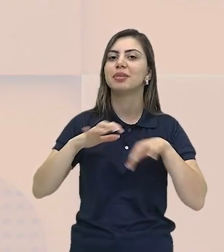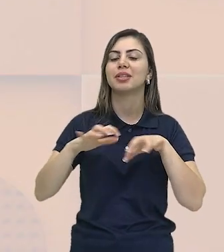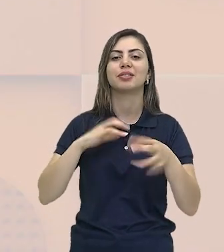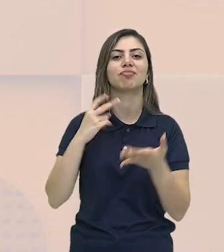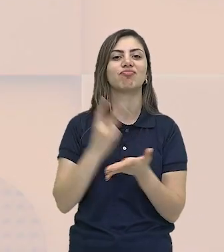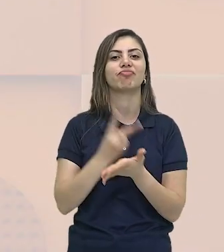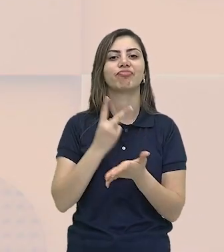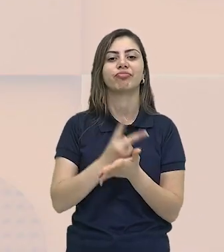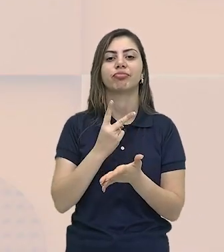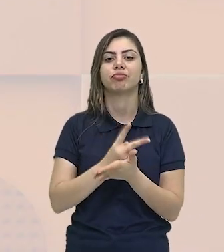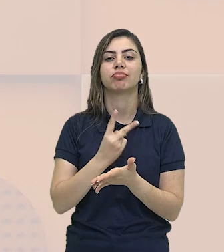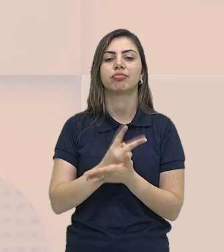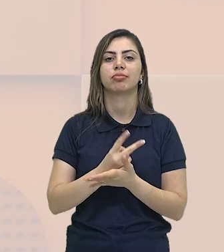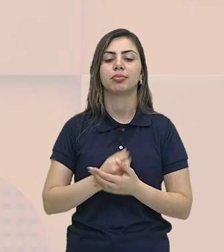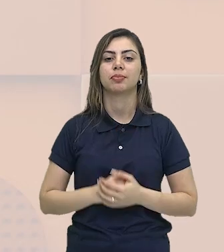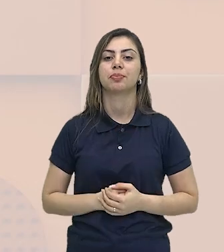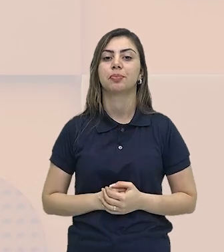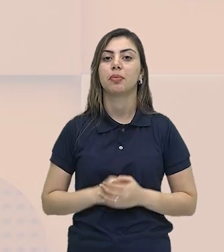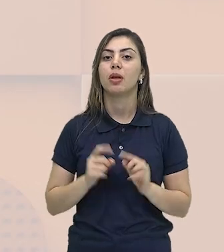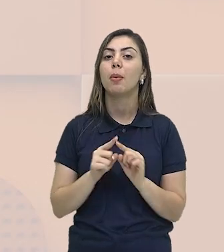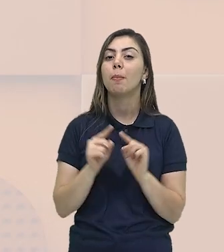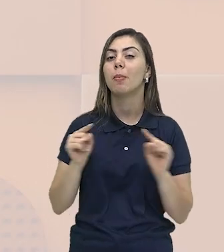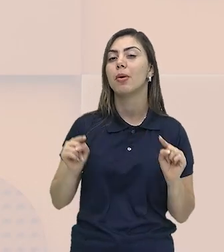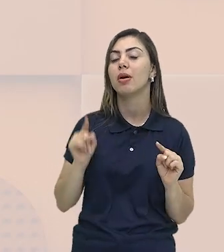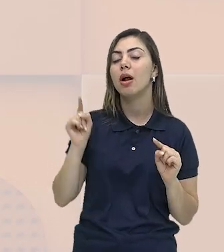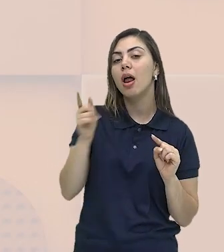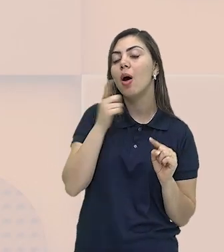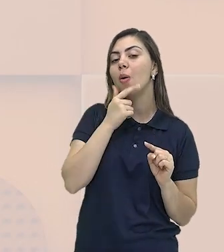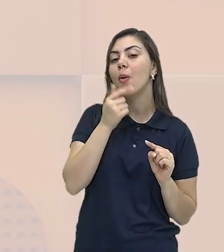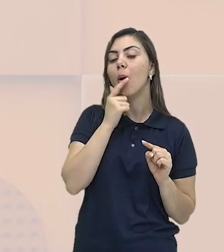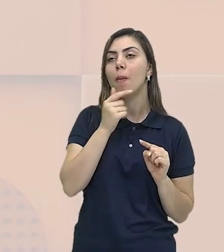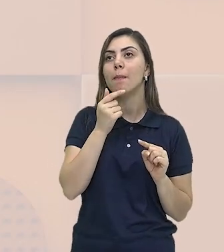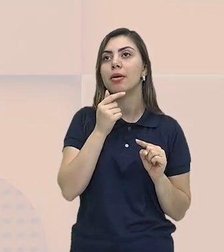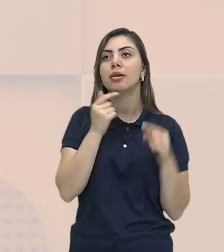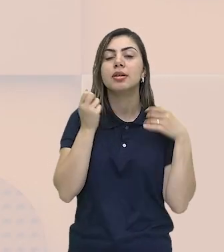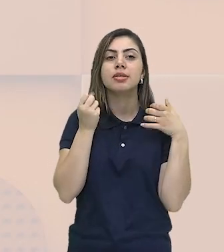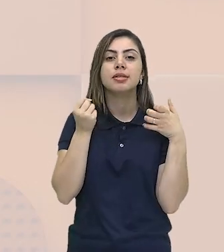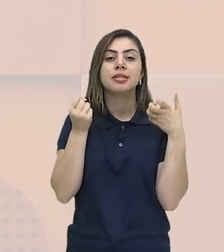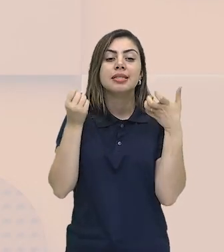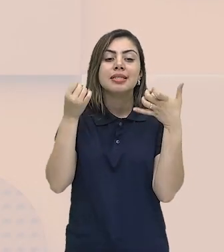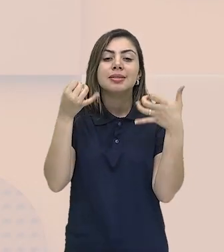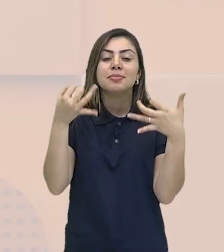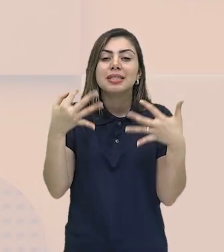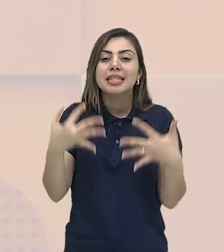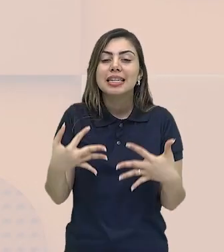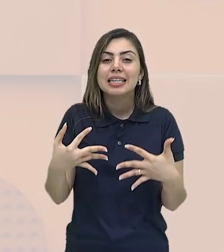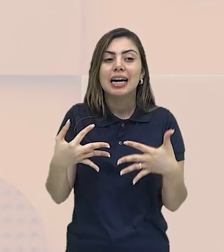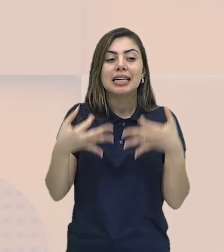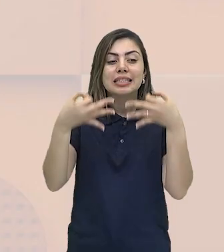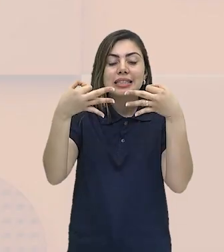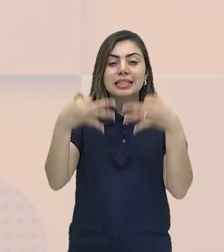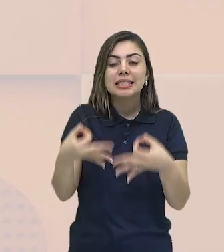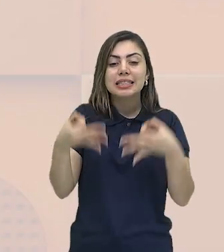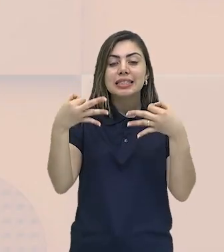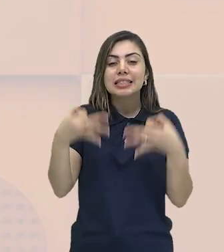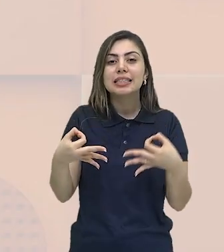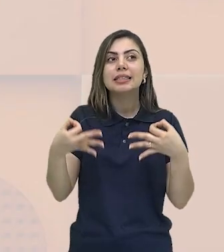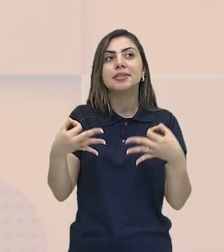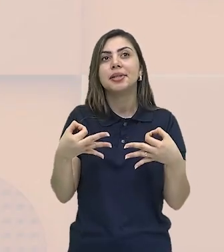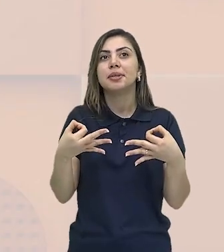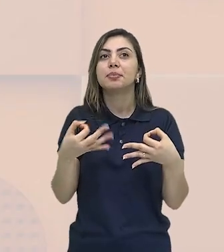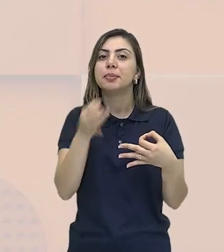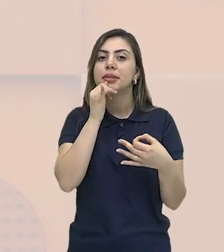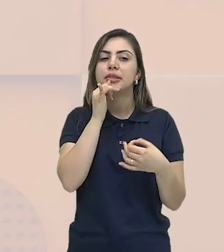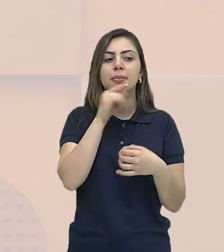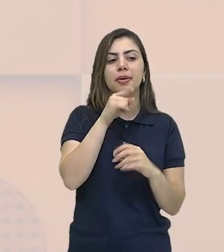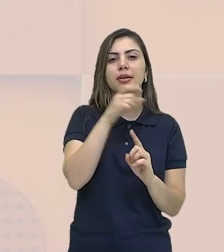movimentando. Entretanto, Wegener ele não conseguia explicar, né, de forma convincente